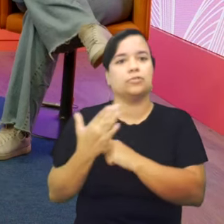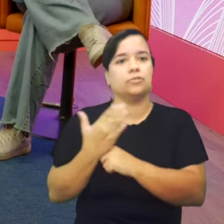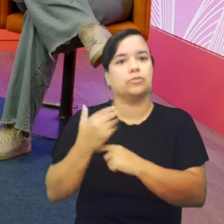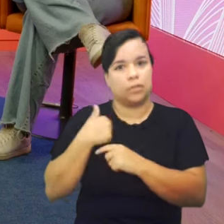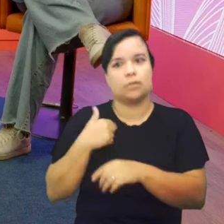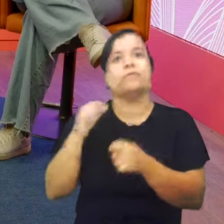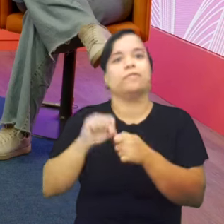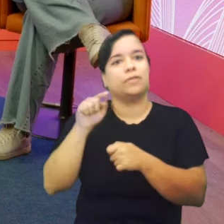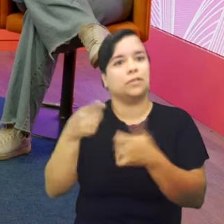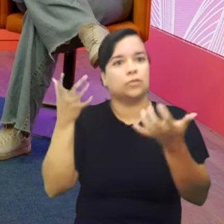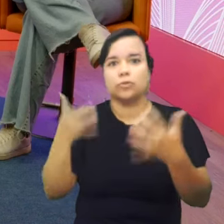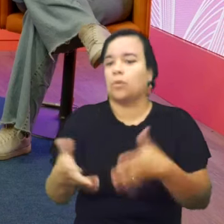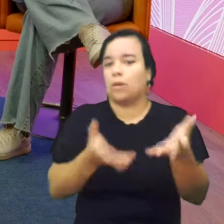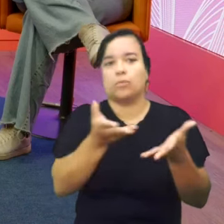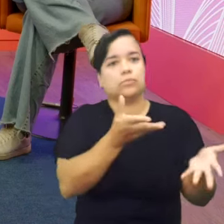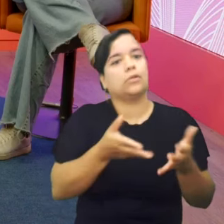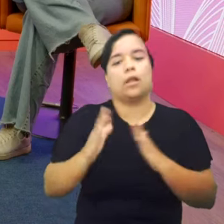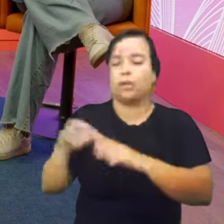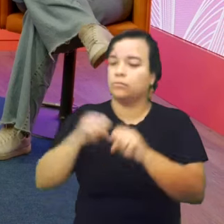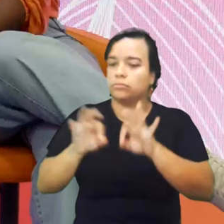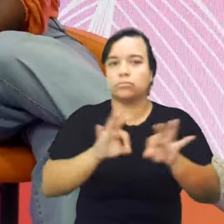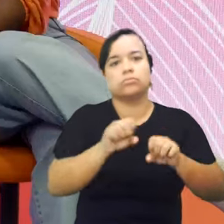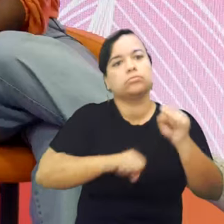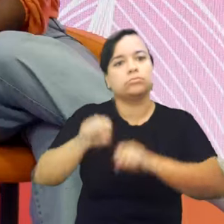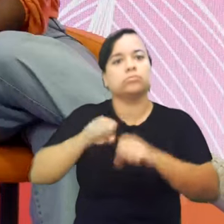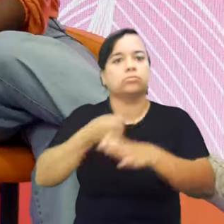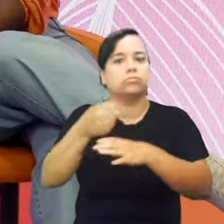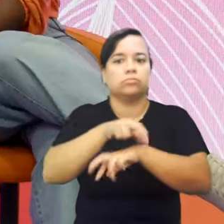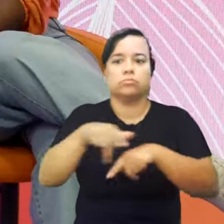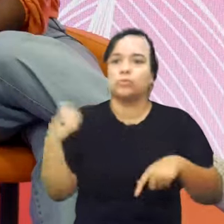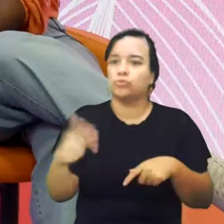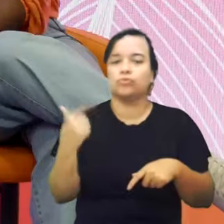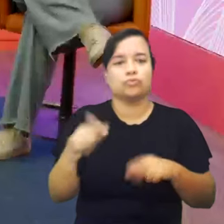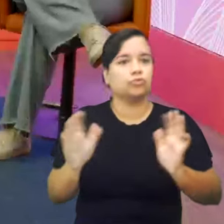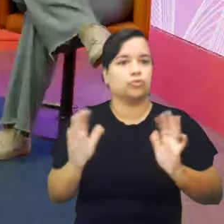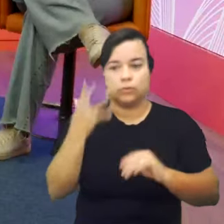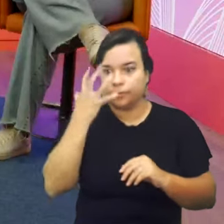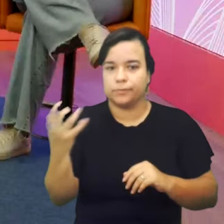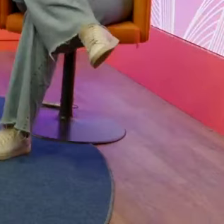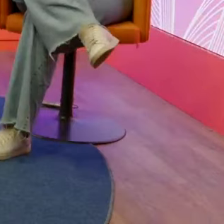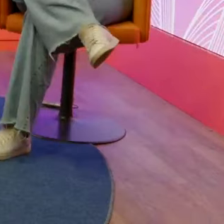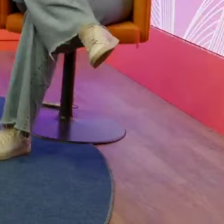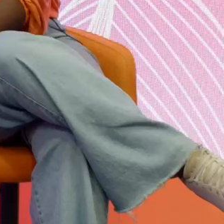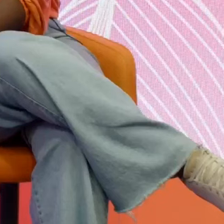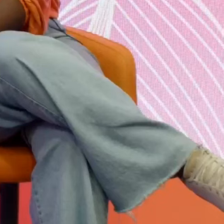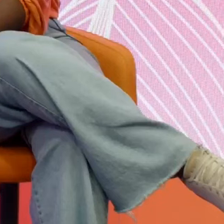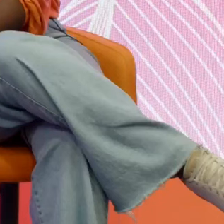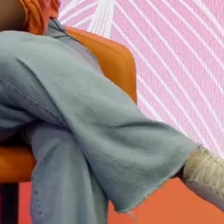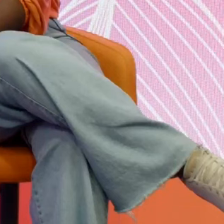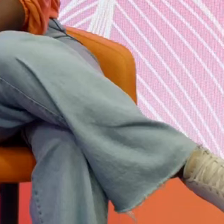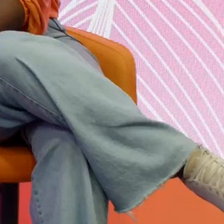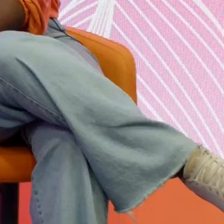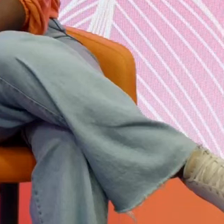isso que eu vou fazer, eu não quero cuidar de casa. Então, eu já não tinha, né, essa orientação de casa. E aí também essa